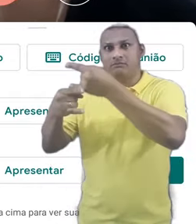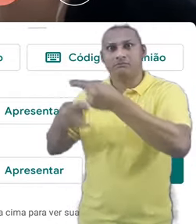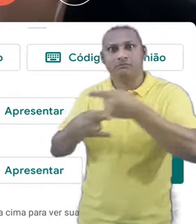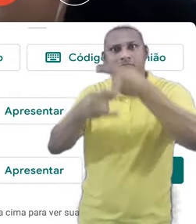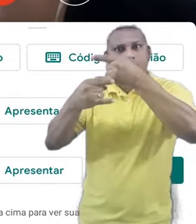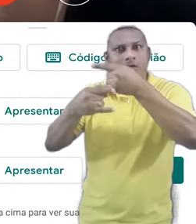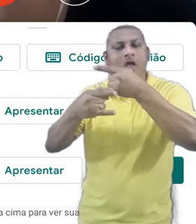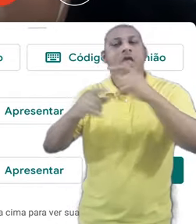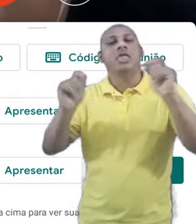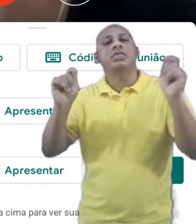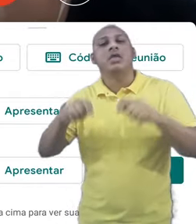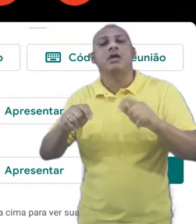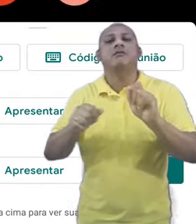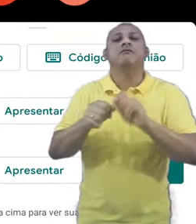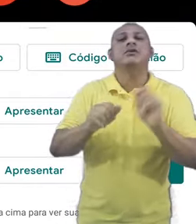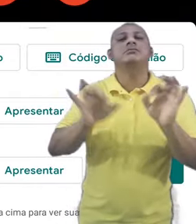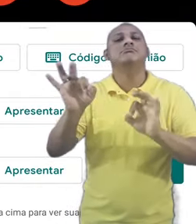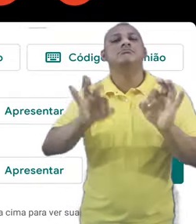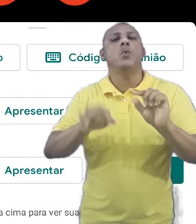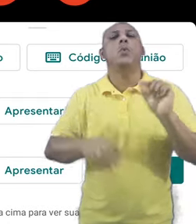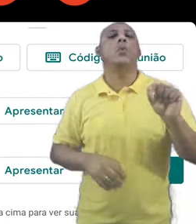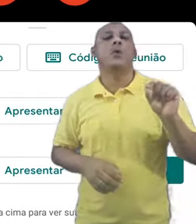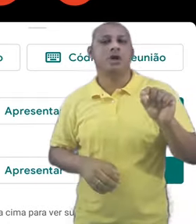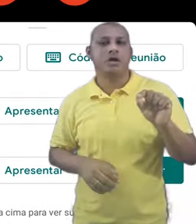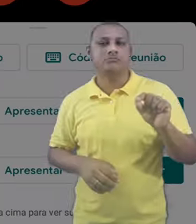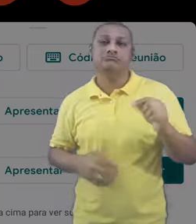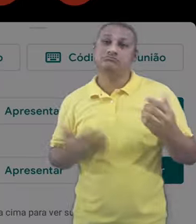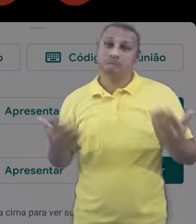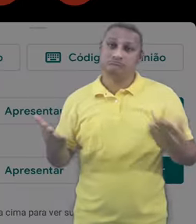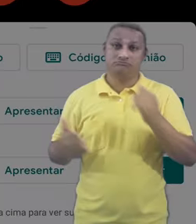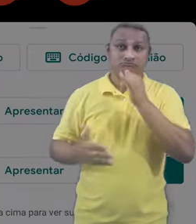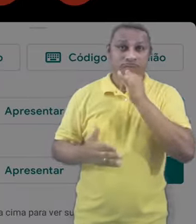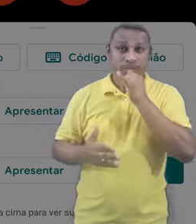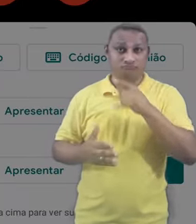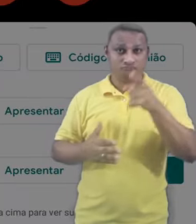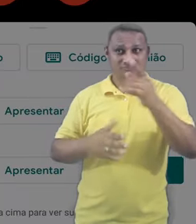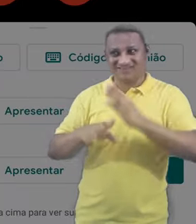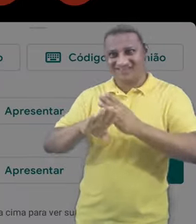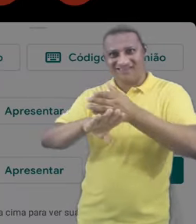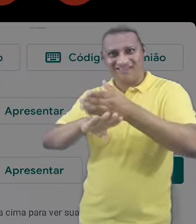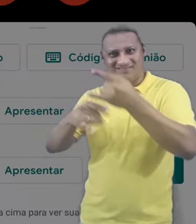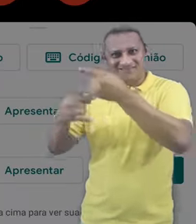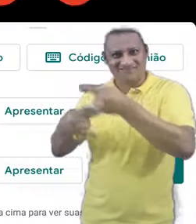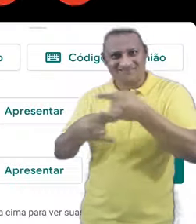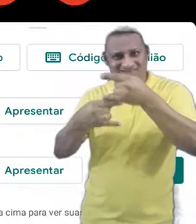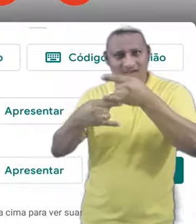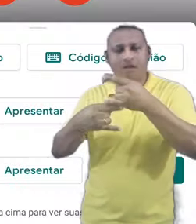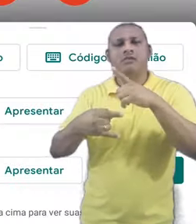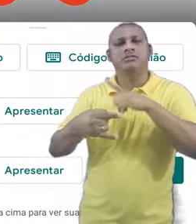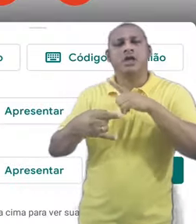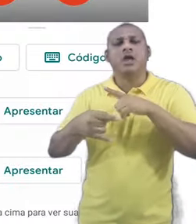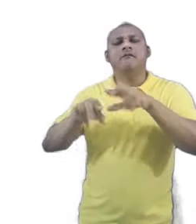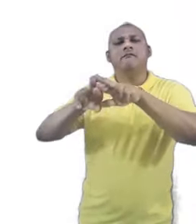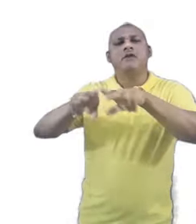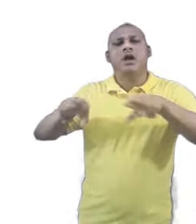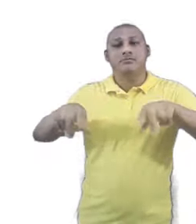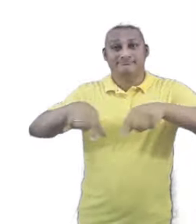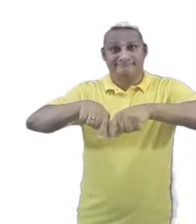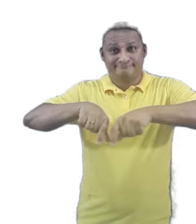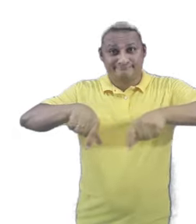e após entrar em uma vídeo conferência temos algumas opções no menu na parte inferior da